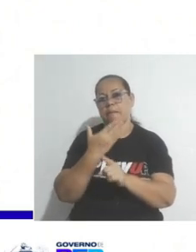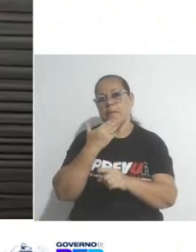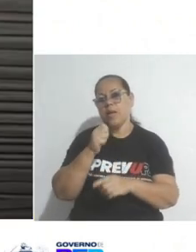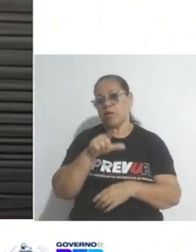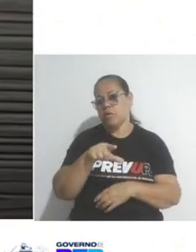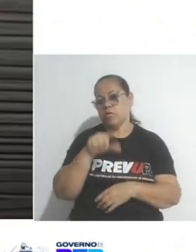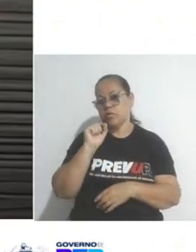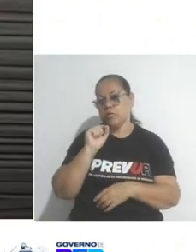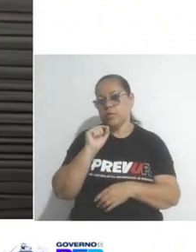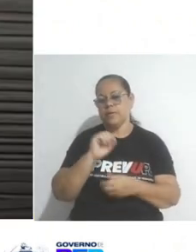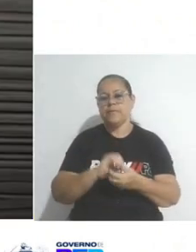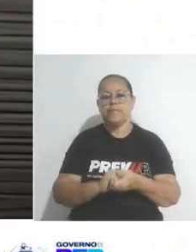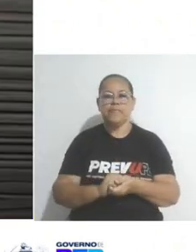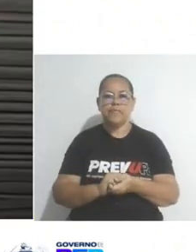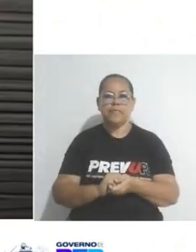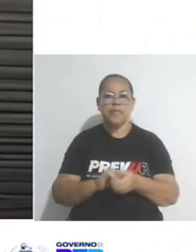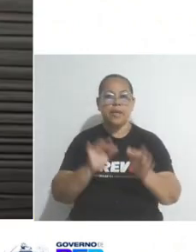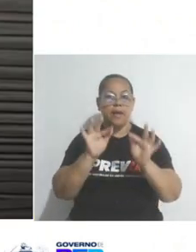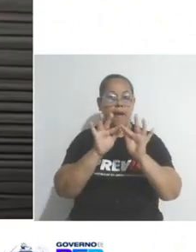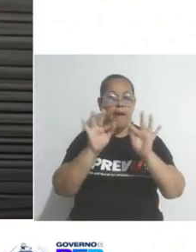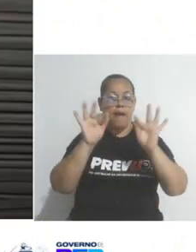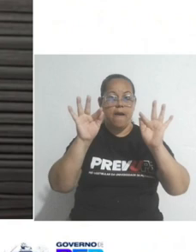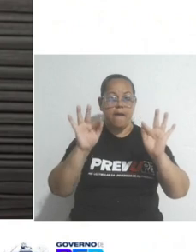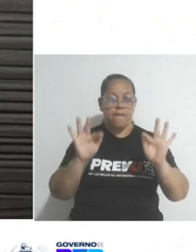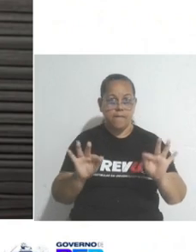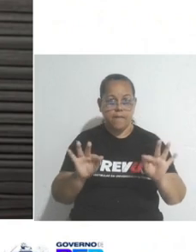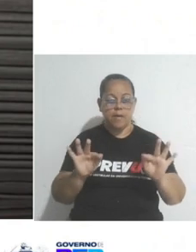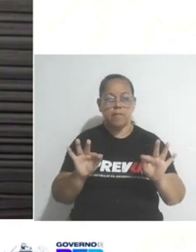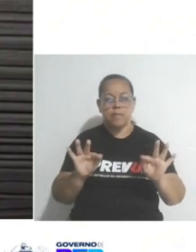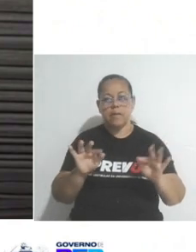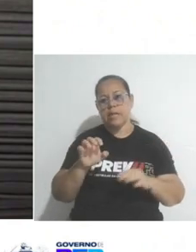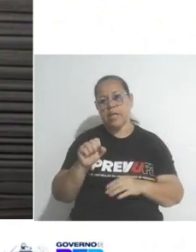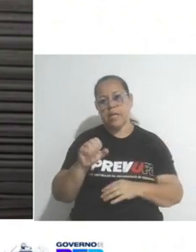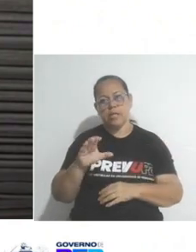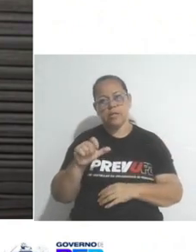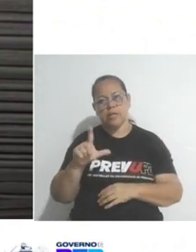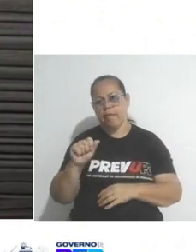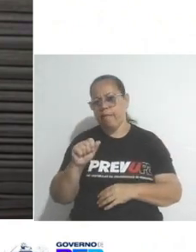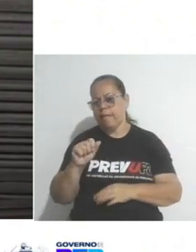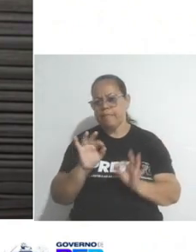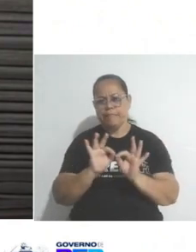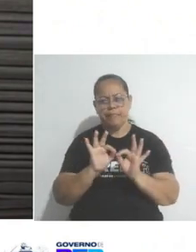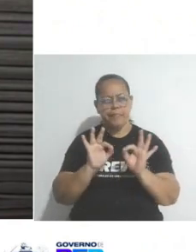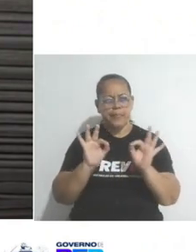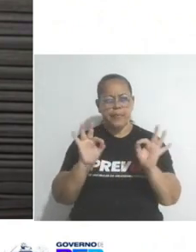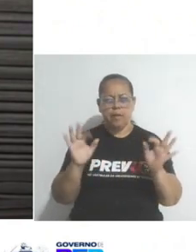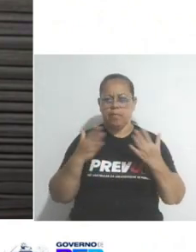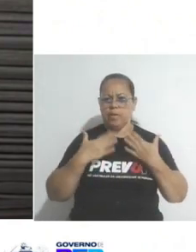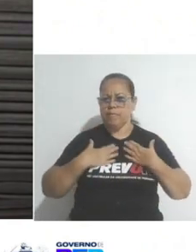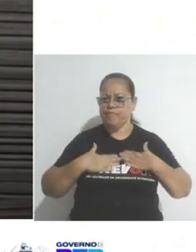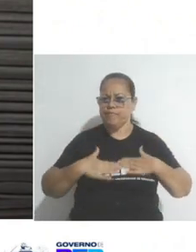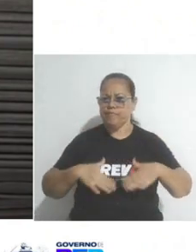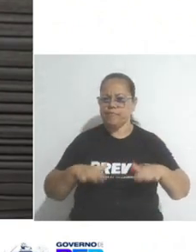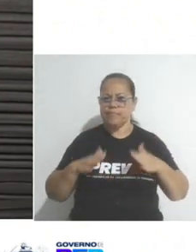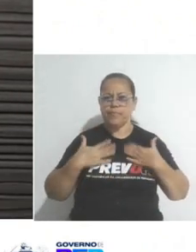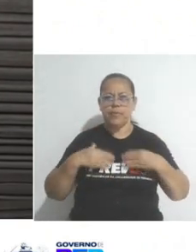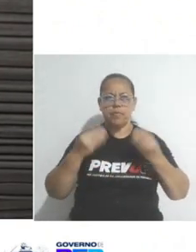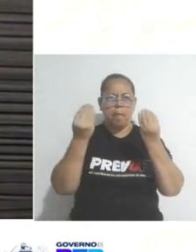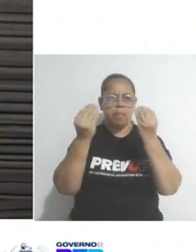a fórmula de escala ela é relativamente simples é uma fórmula tranquila para a gente montar